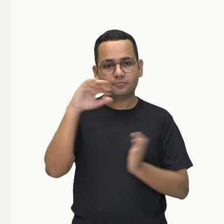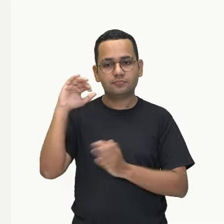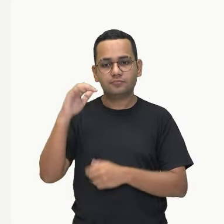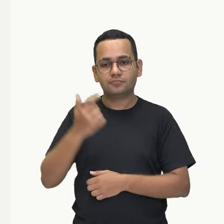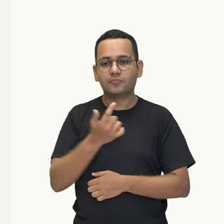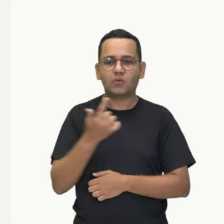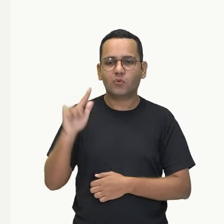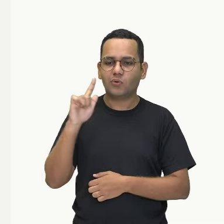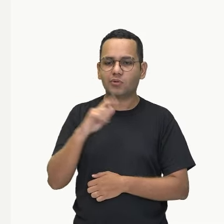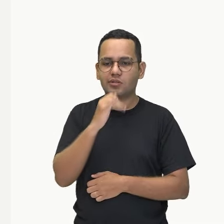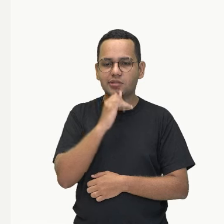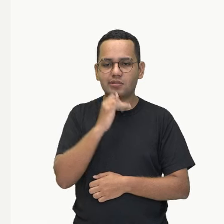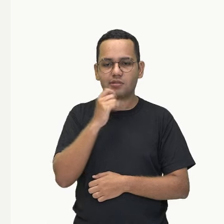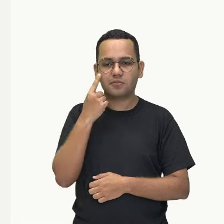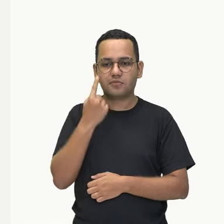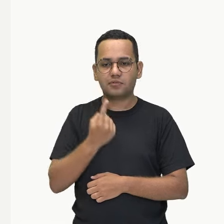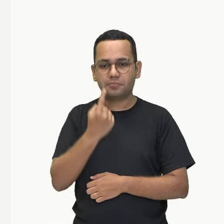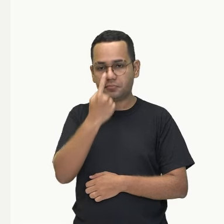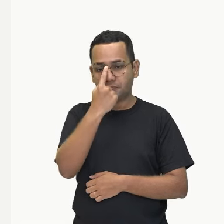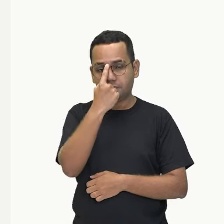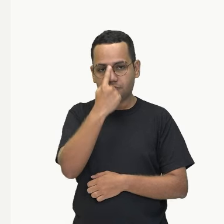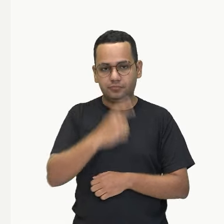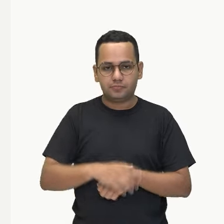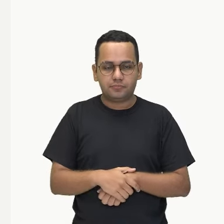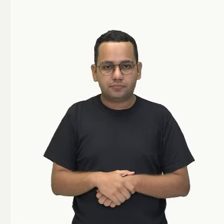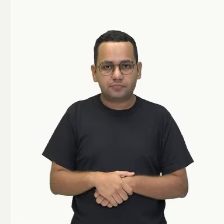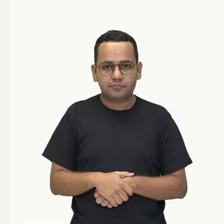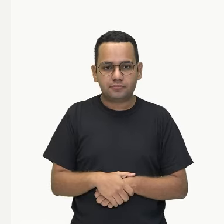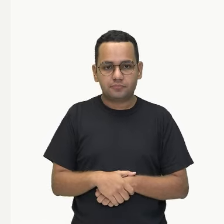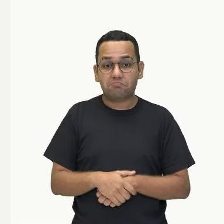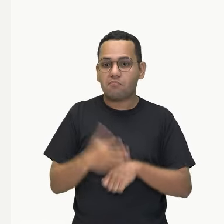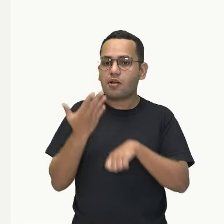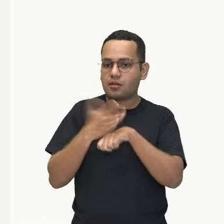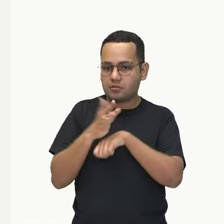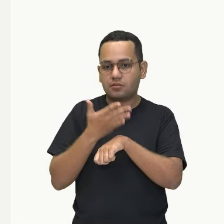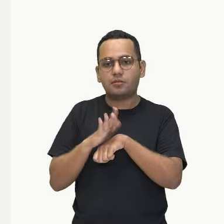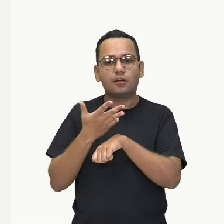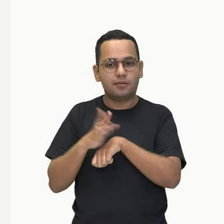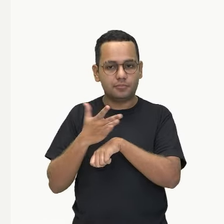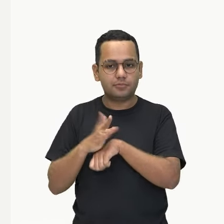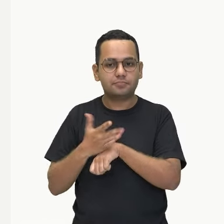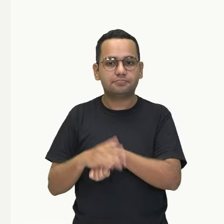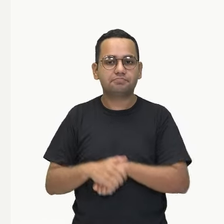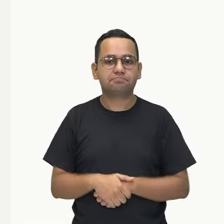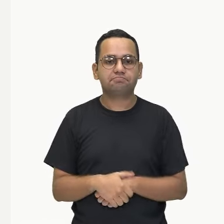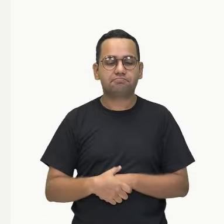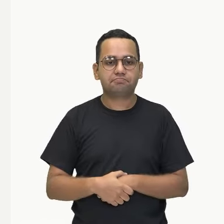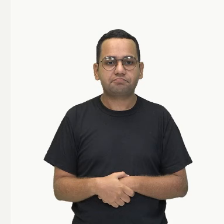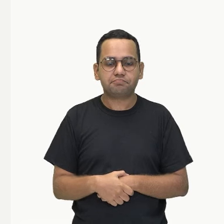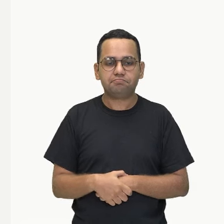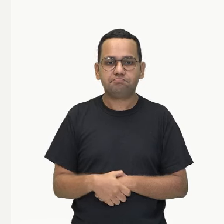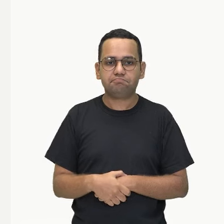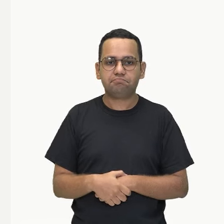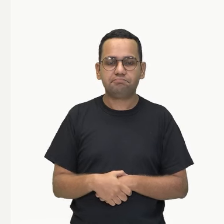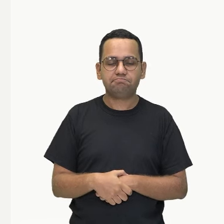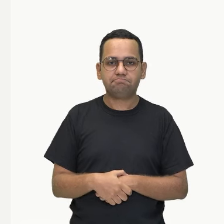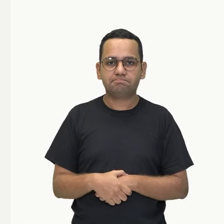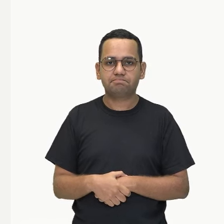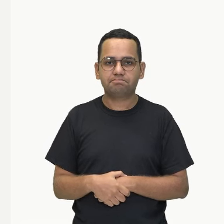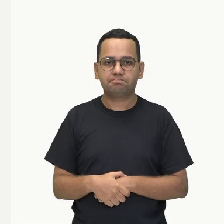Alguns exemplozinhos aí, para a gente treinar como se faz. Ó,